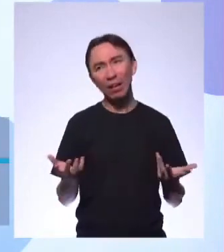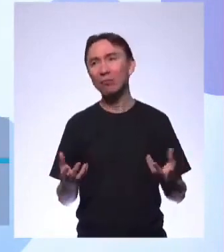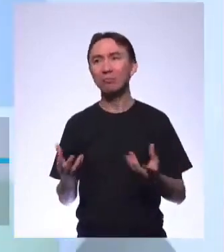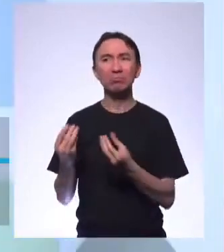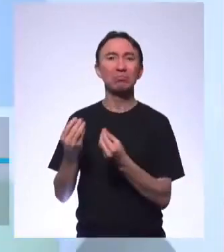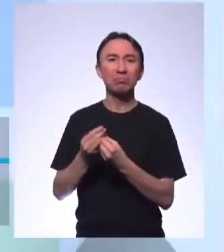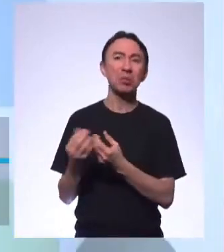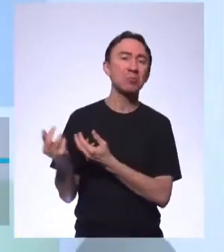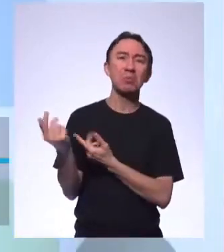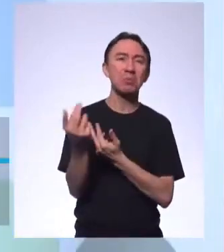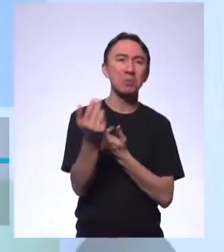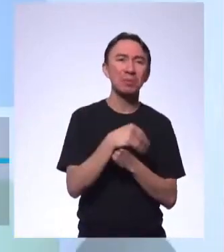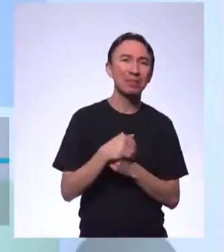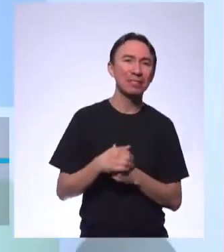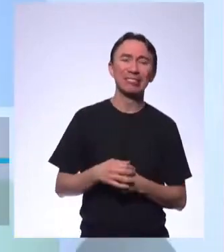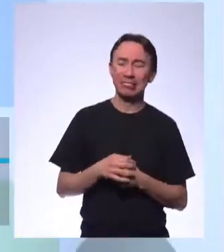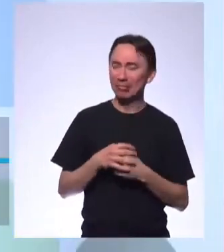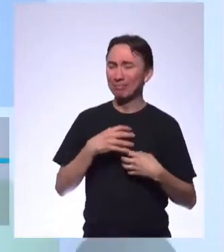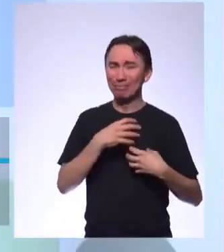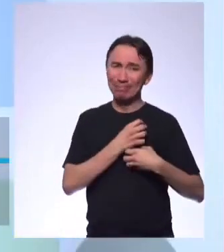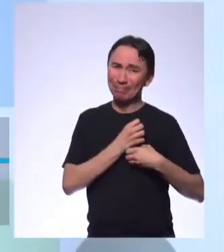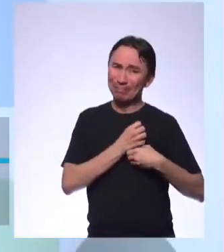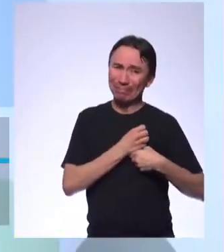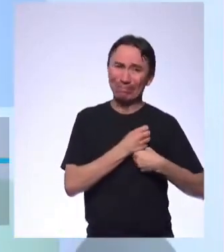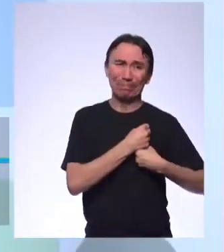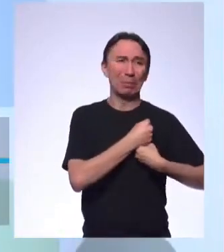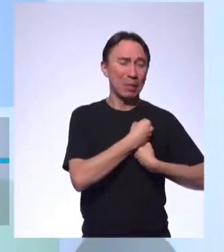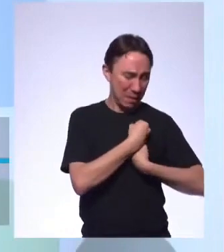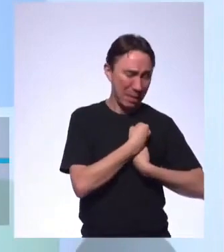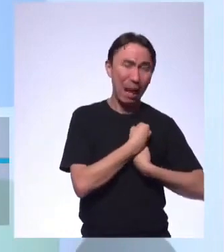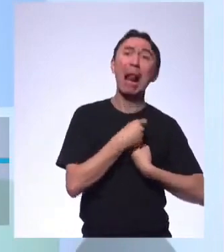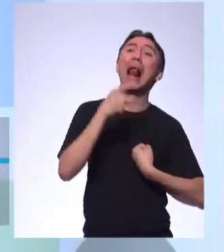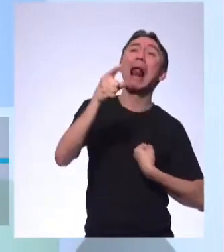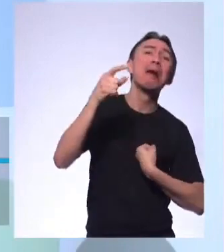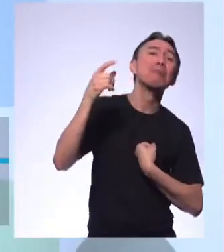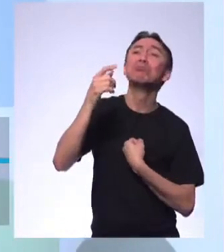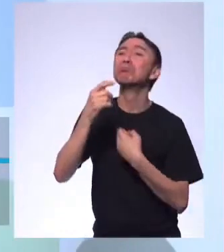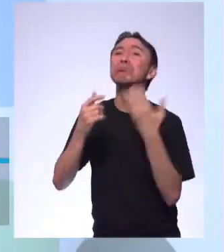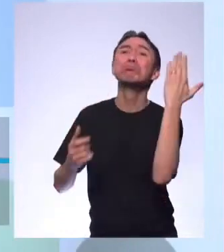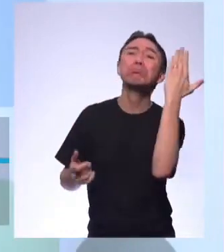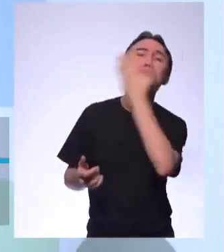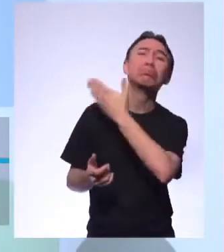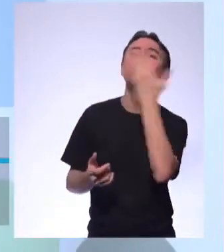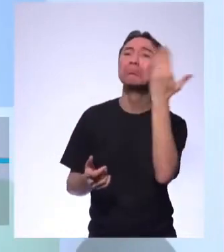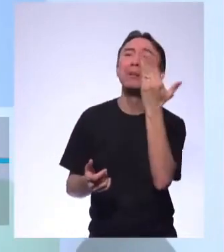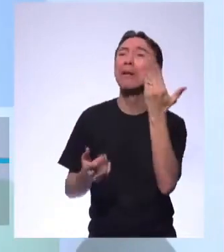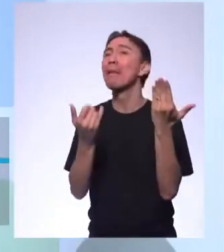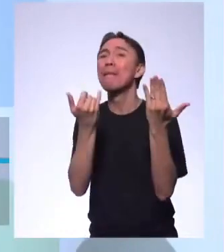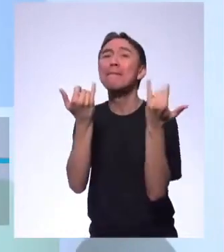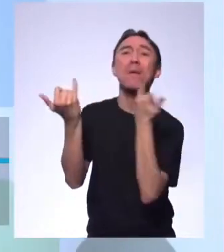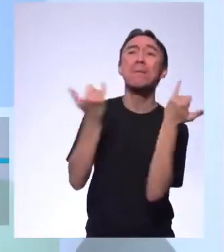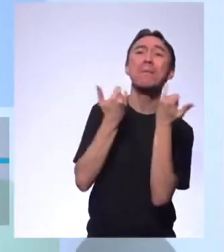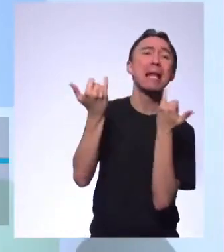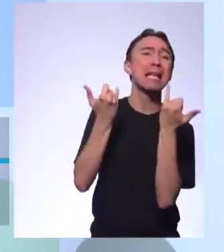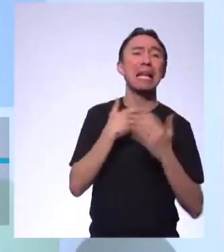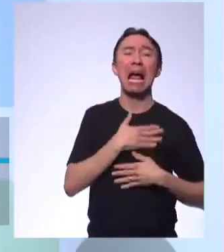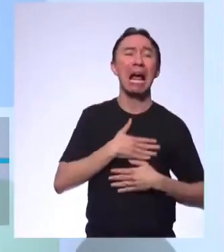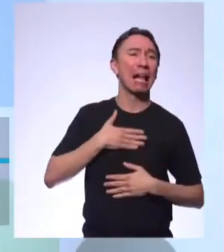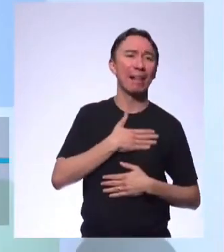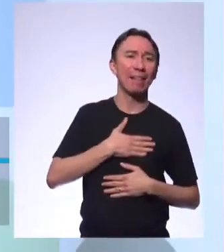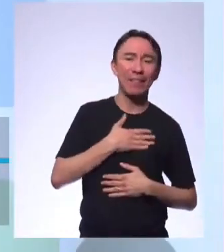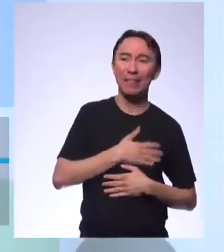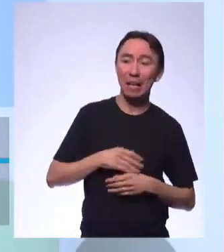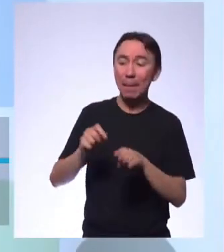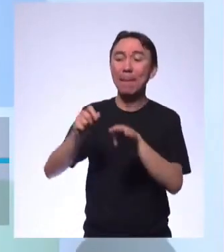Né? Ele sentia essa dor porque ele não tinha notícias dela, ele não sabia onde ela estava. Então, ele estava ali dialogando com o